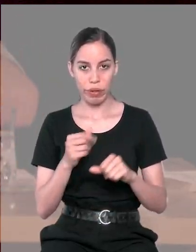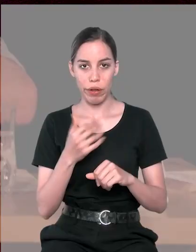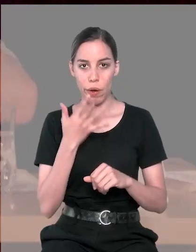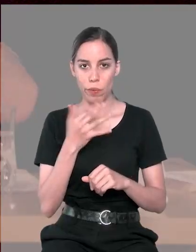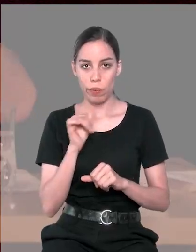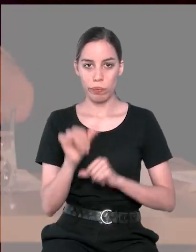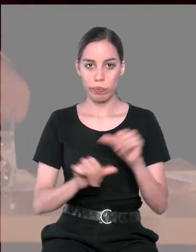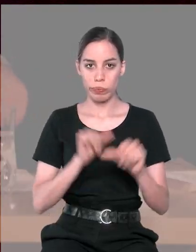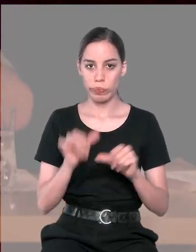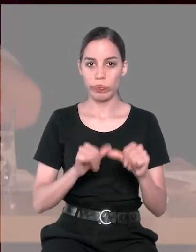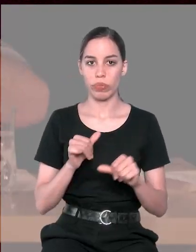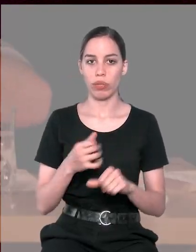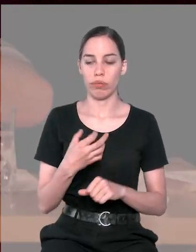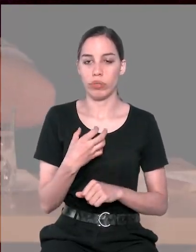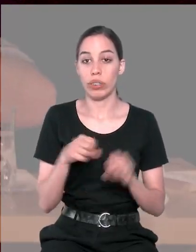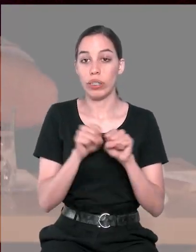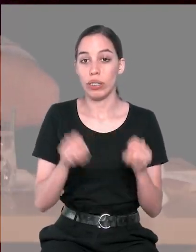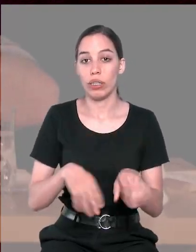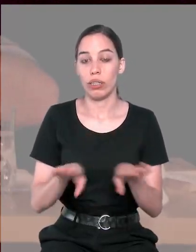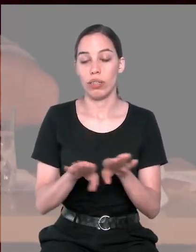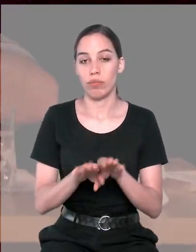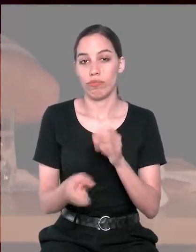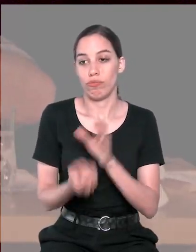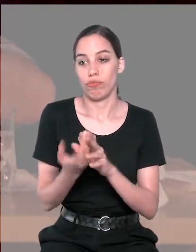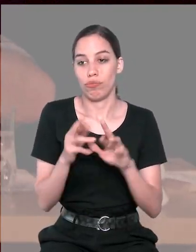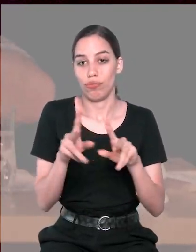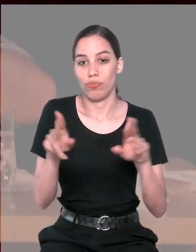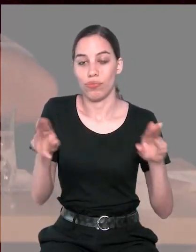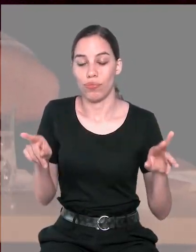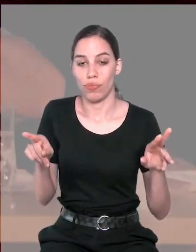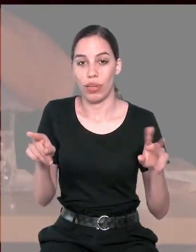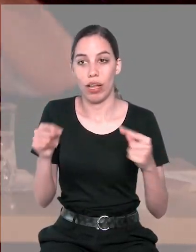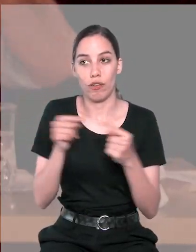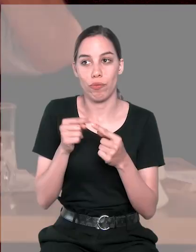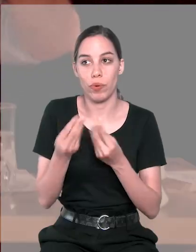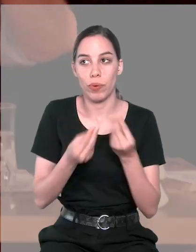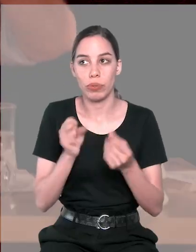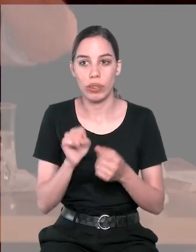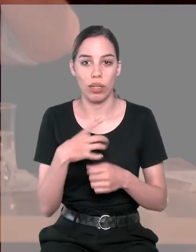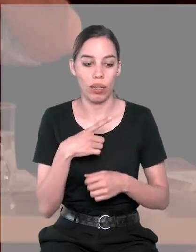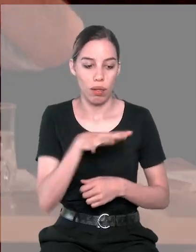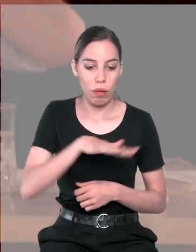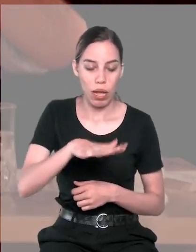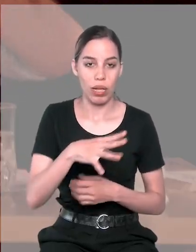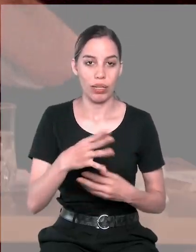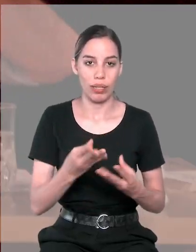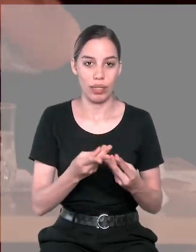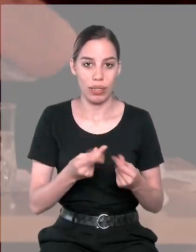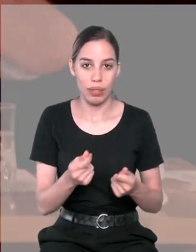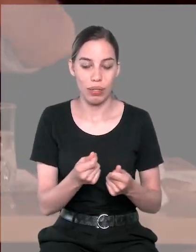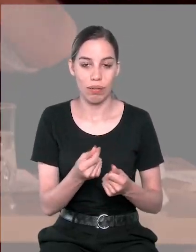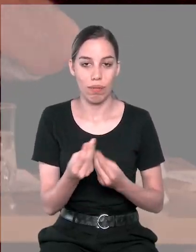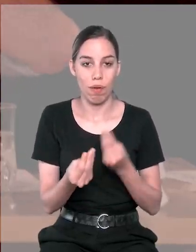as possibilidades, isso tudo está dando. E os sistemas também vão se produzindo infinitamente. É como se a gente tivesse um campo sensível e um campo de sistemas